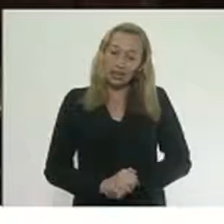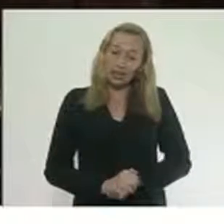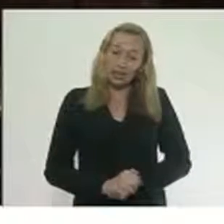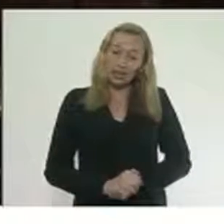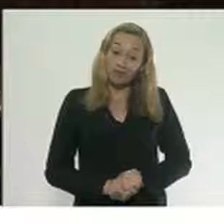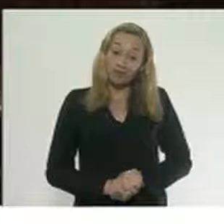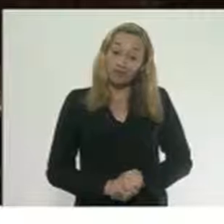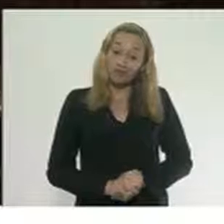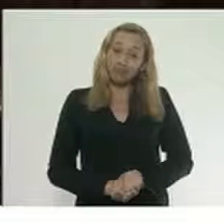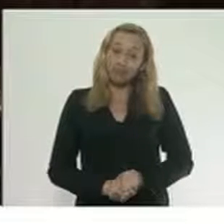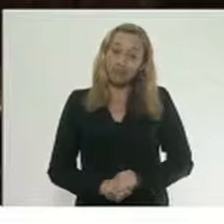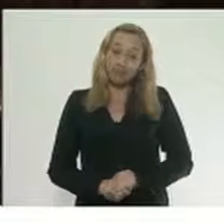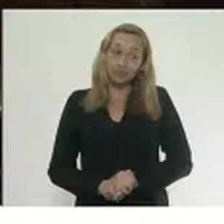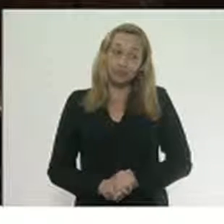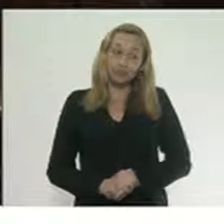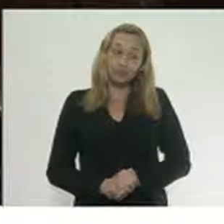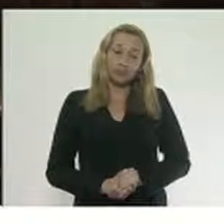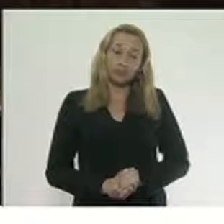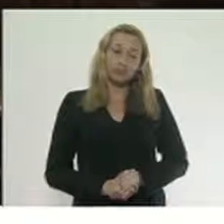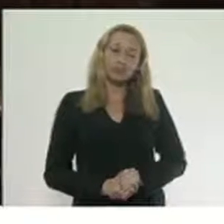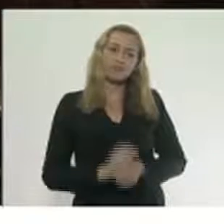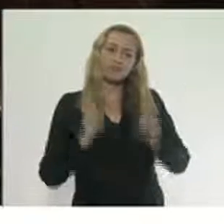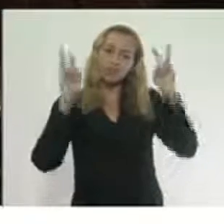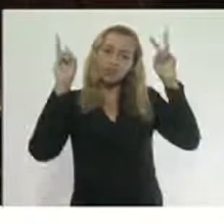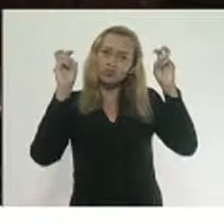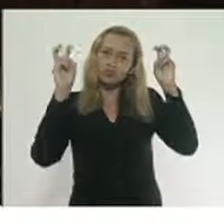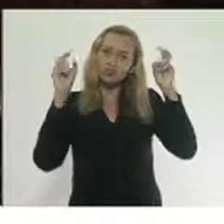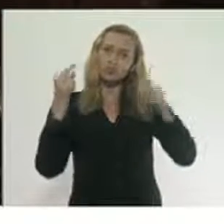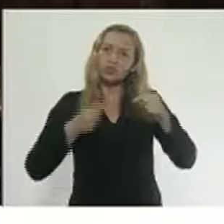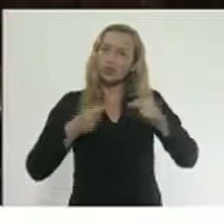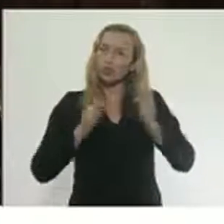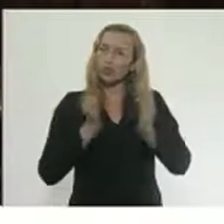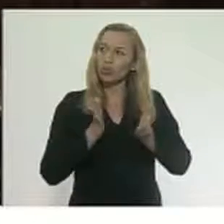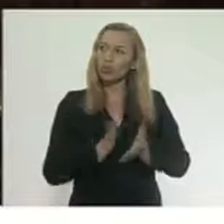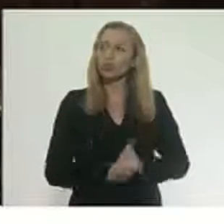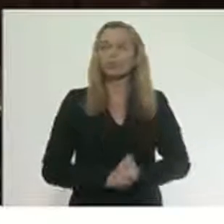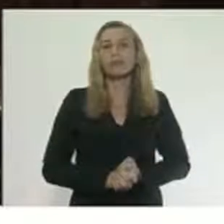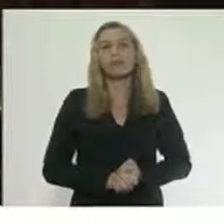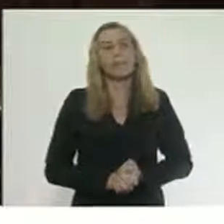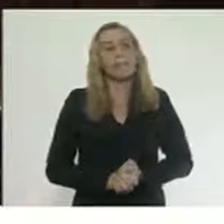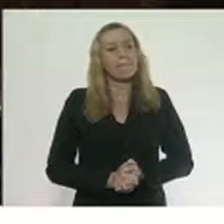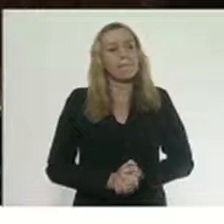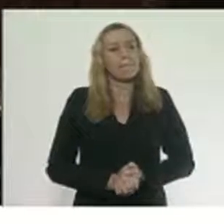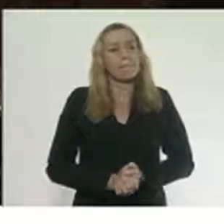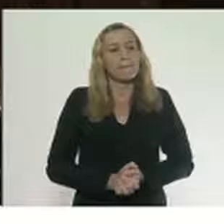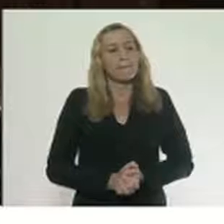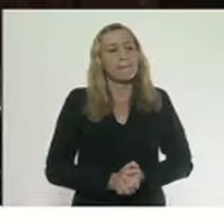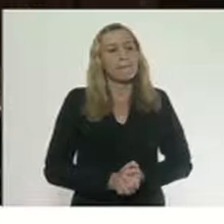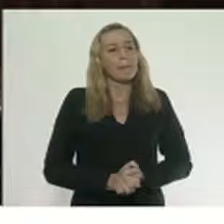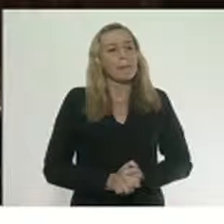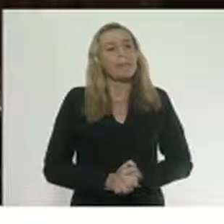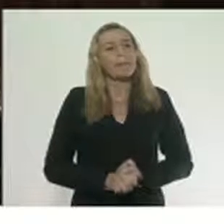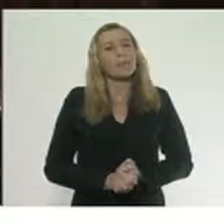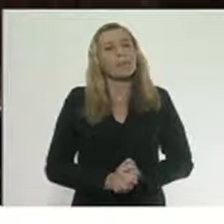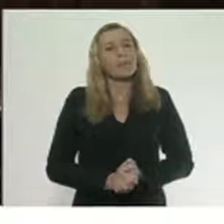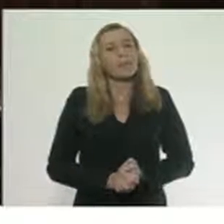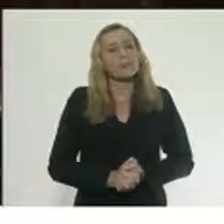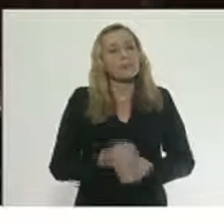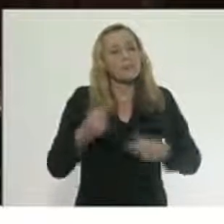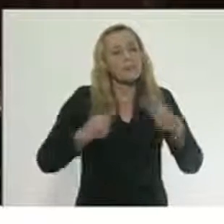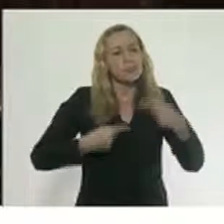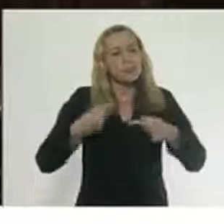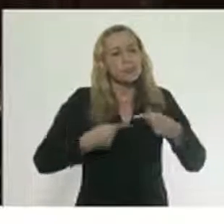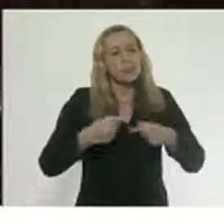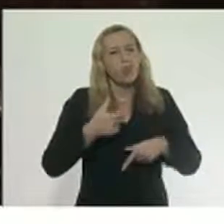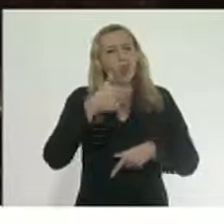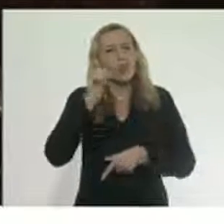introduzir o tema que quero discutir hoje, fazendo referência a um debate de que